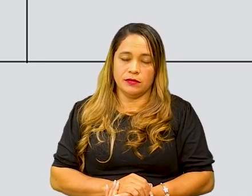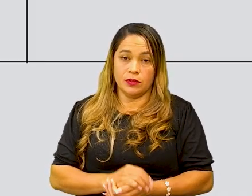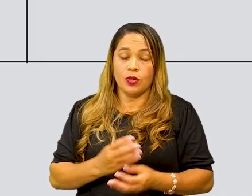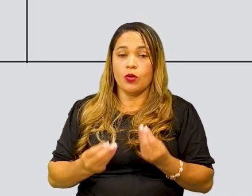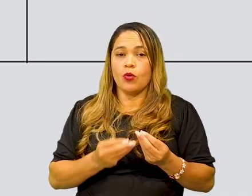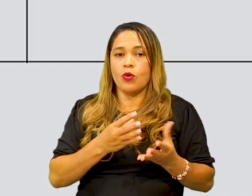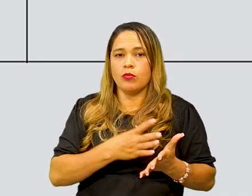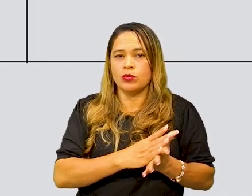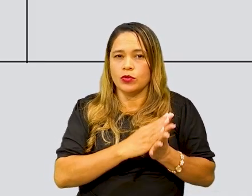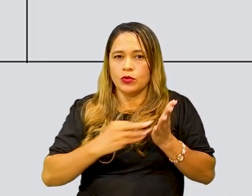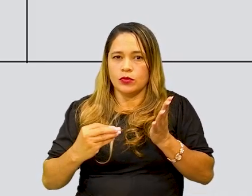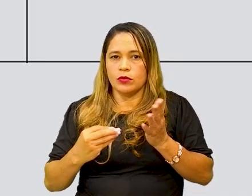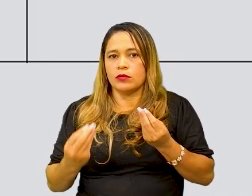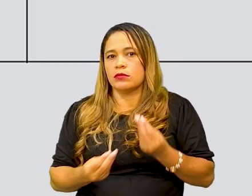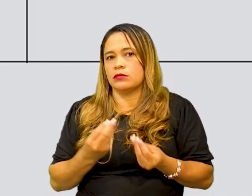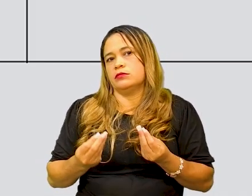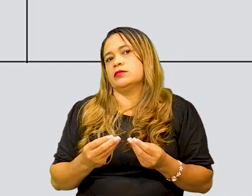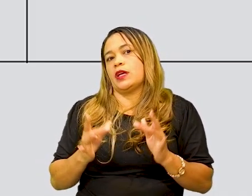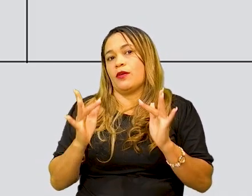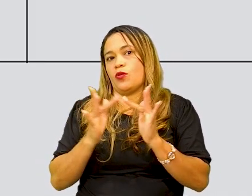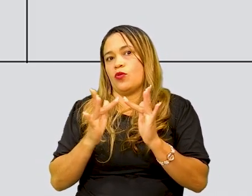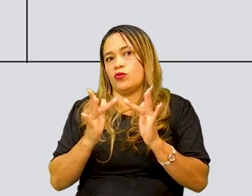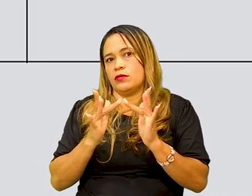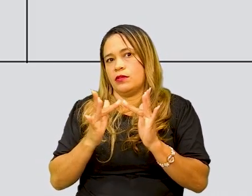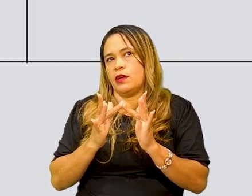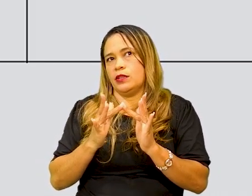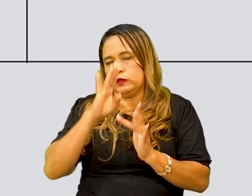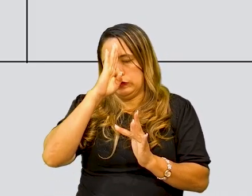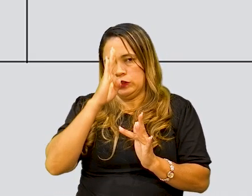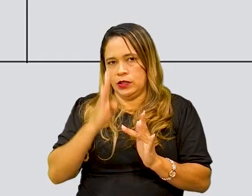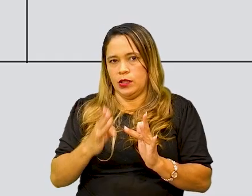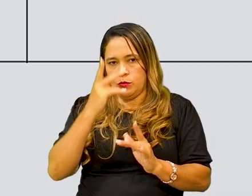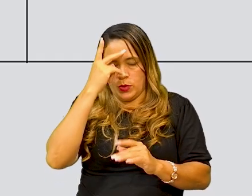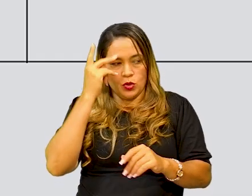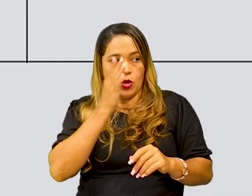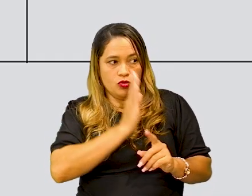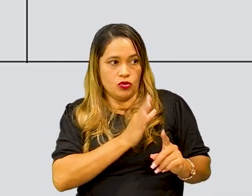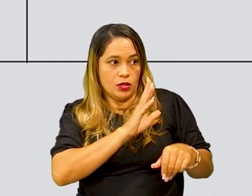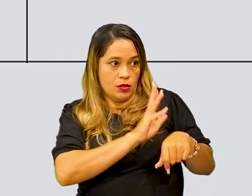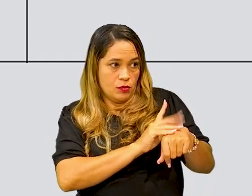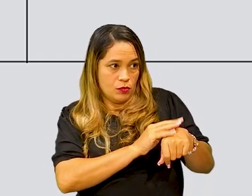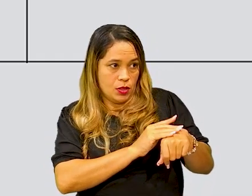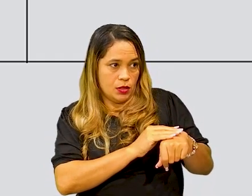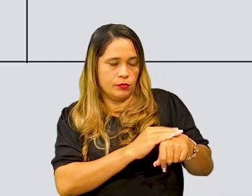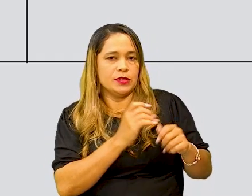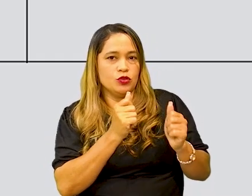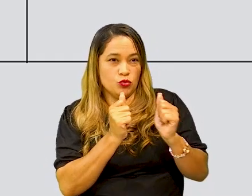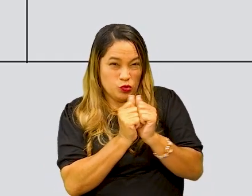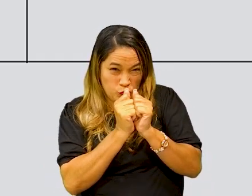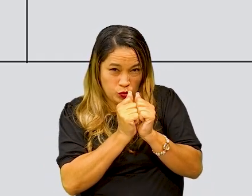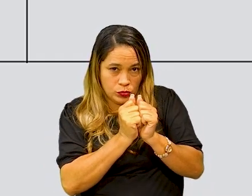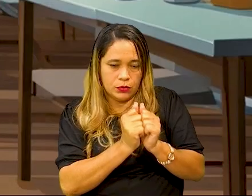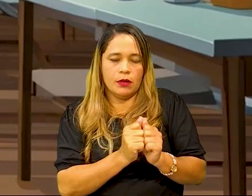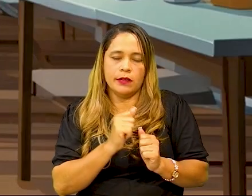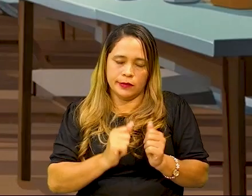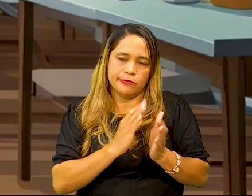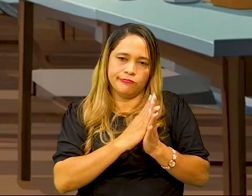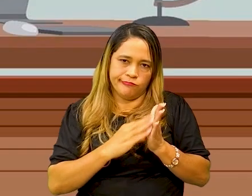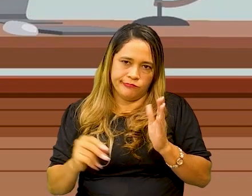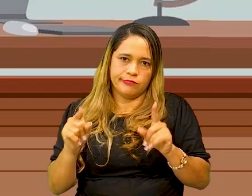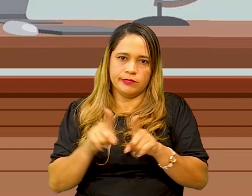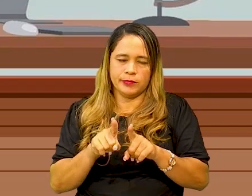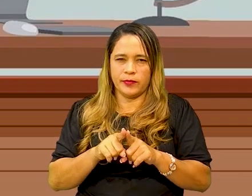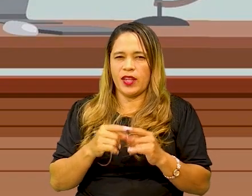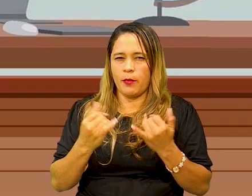dessa doença é através de contato prolongado e direto com pessoas doentes. Cara, foca em mim aqui agora, eu vou te dar uma informação bem